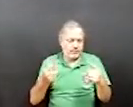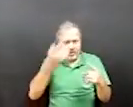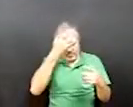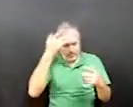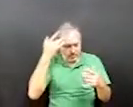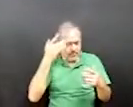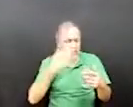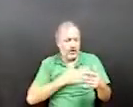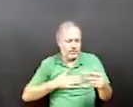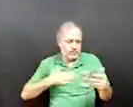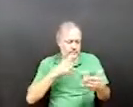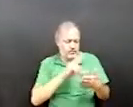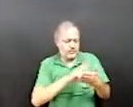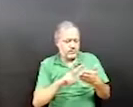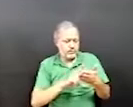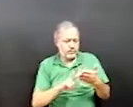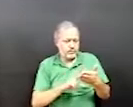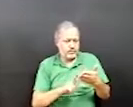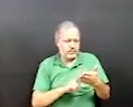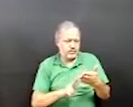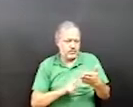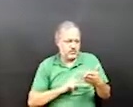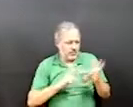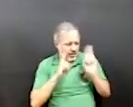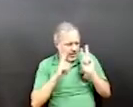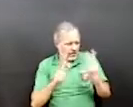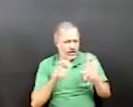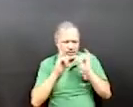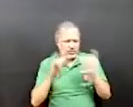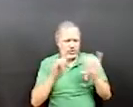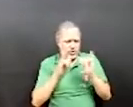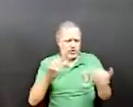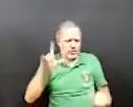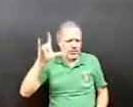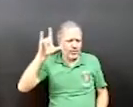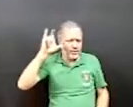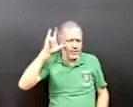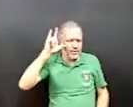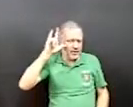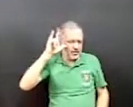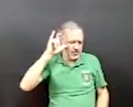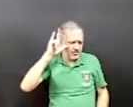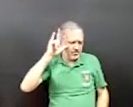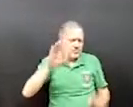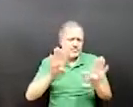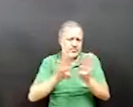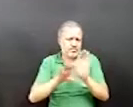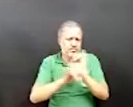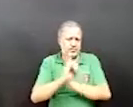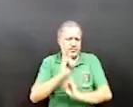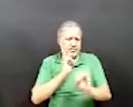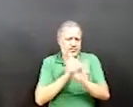gostam de ler? Eu gosto, mas como que eu fico olhando as notícias no Instagram, fico olhando, né, a questão da internet.